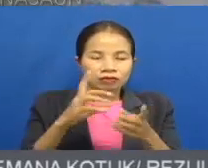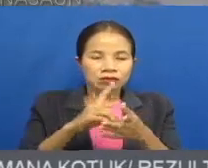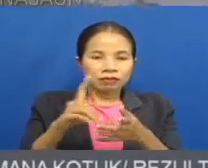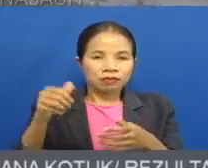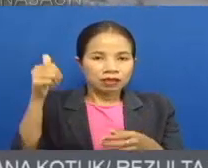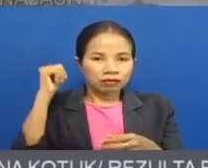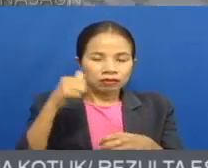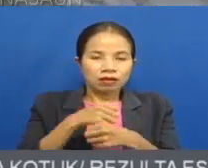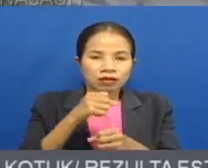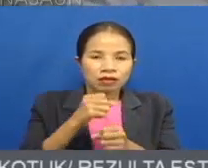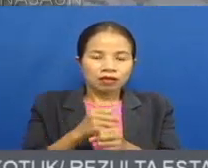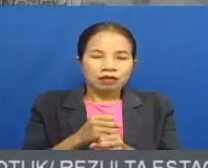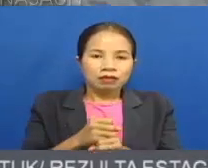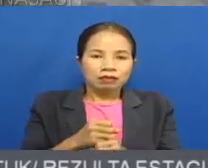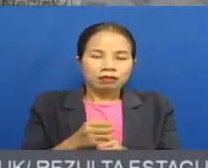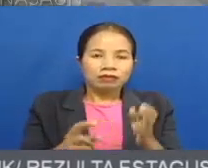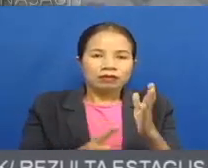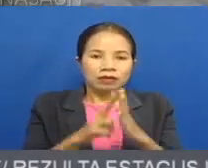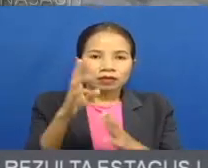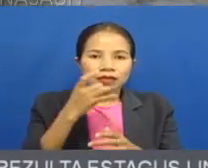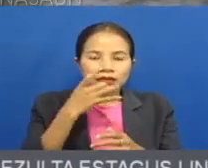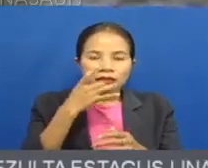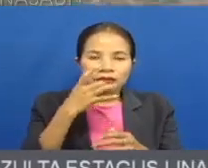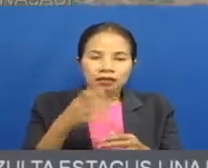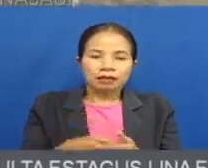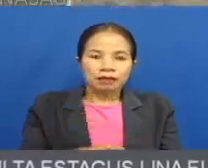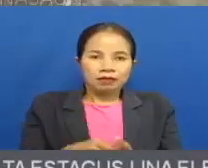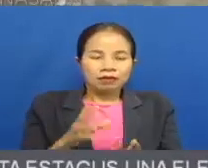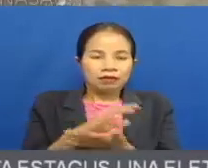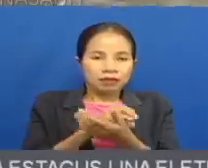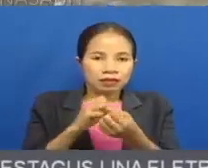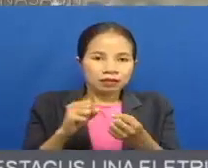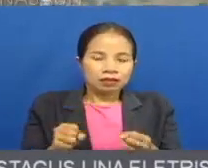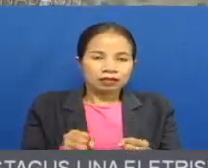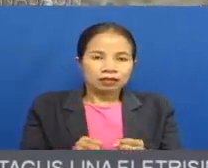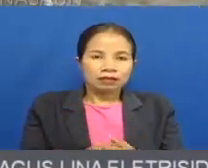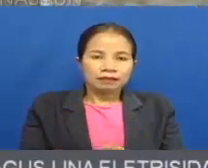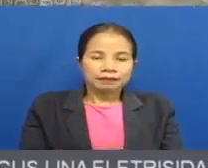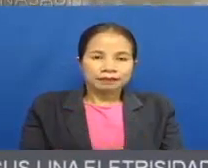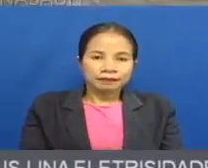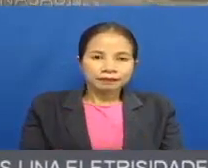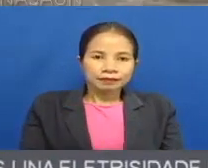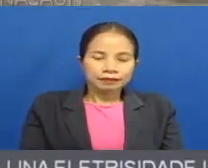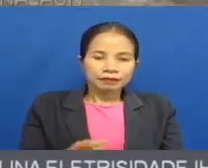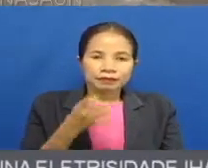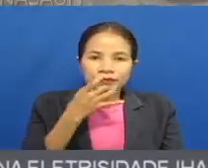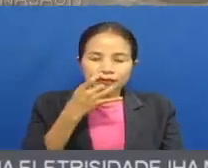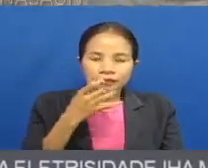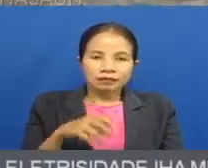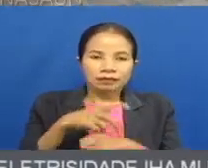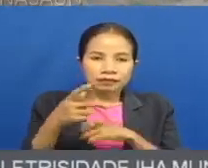Couto resulta afeta ba linha eletricidade onde estraga poste no transformador eletricidade